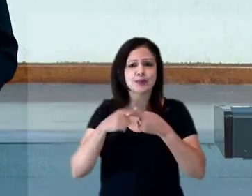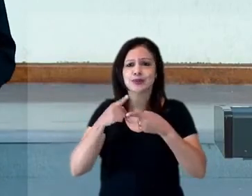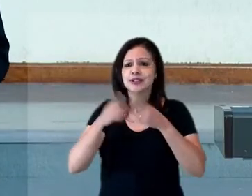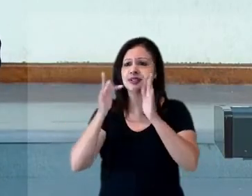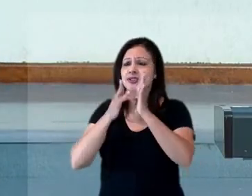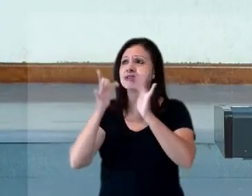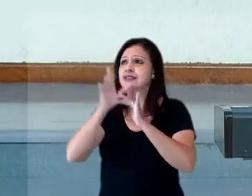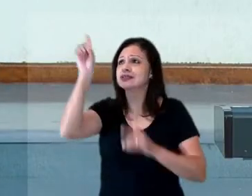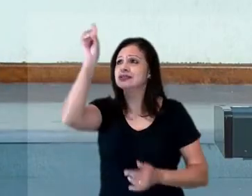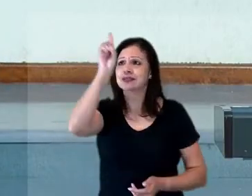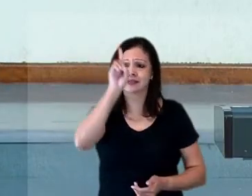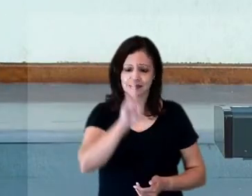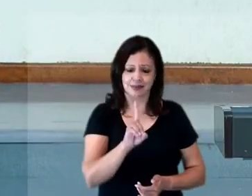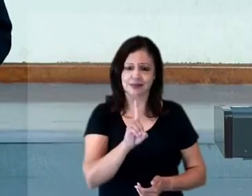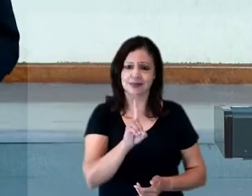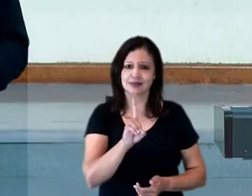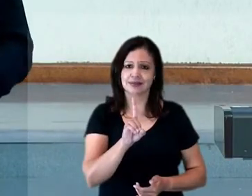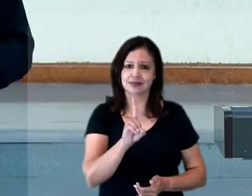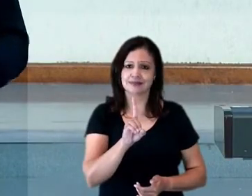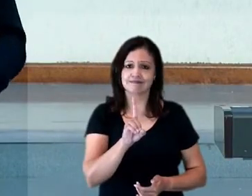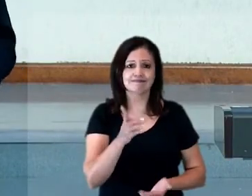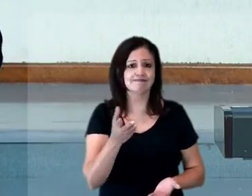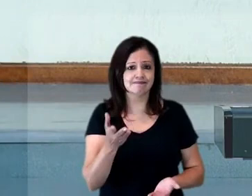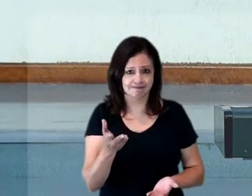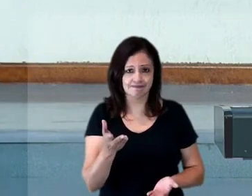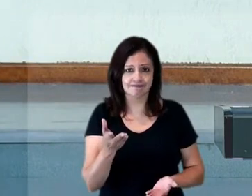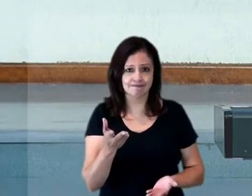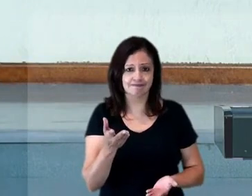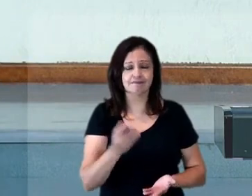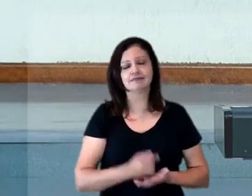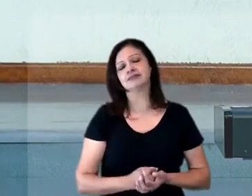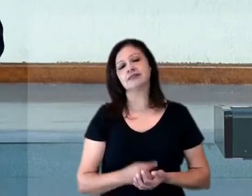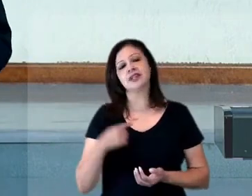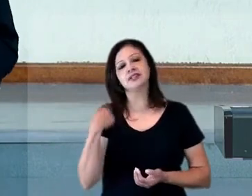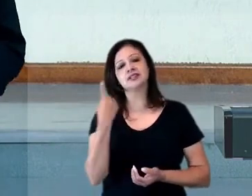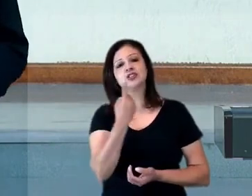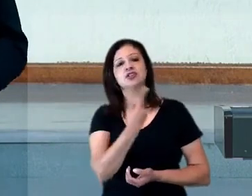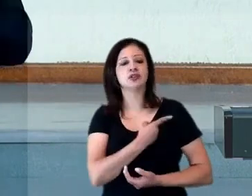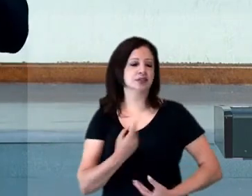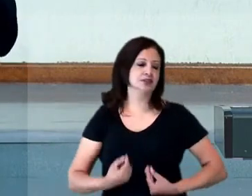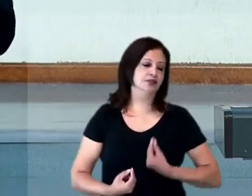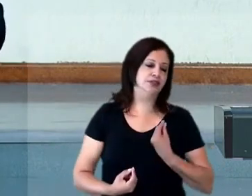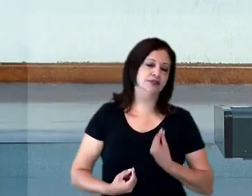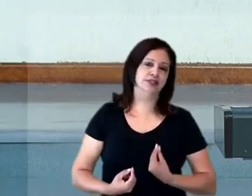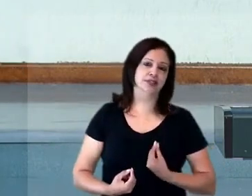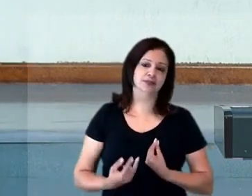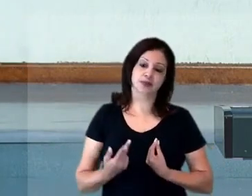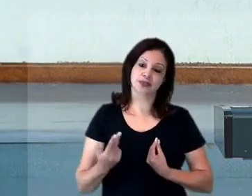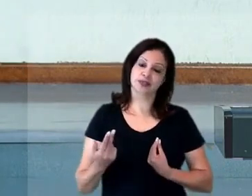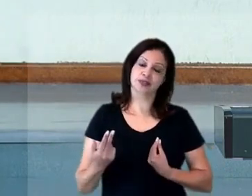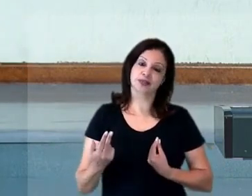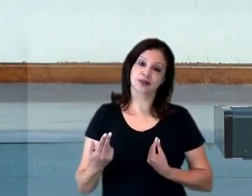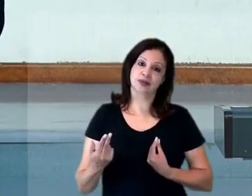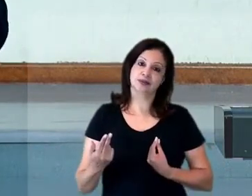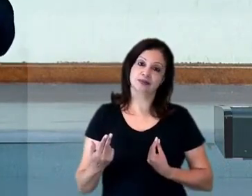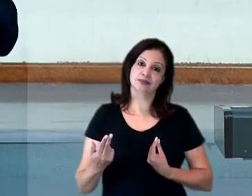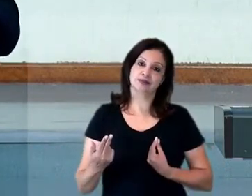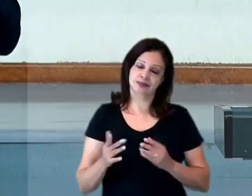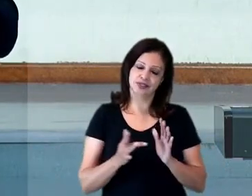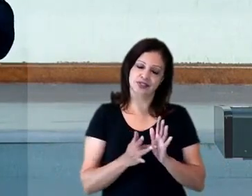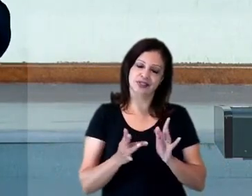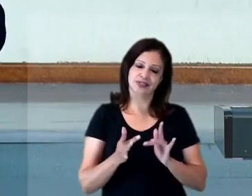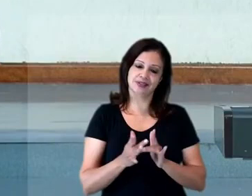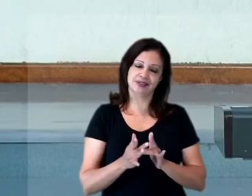nós. Se assim nós praticarmos, o Senhor Jesus diz: com isso,